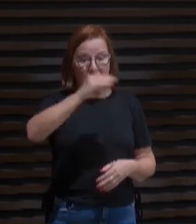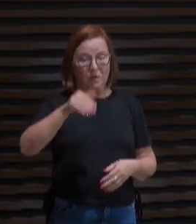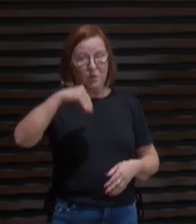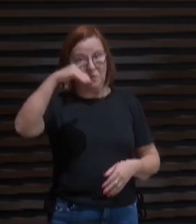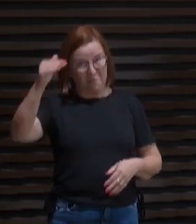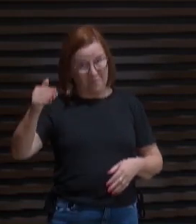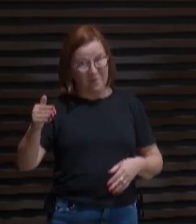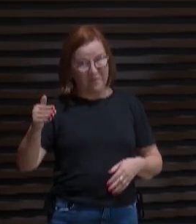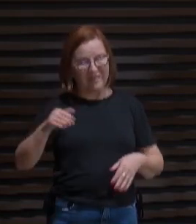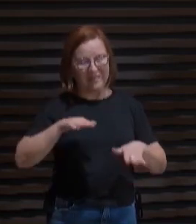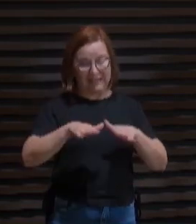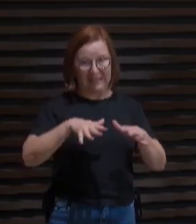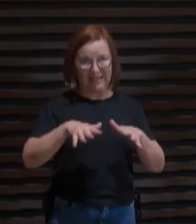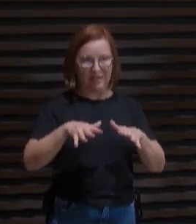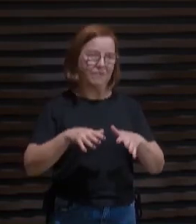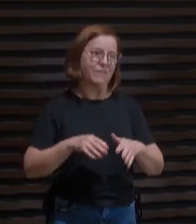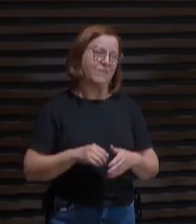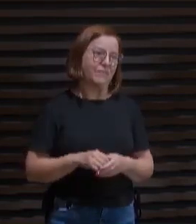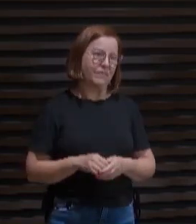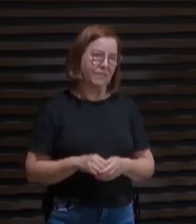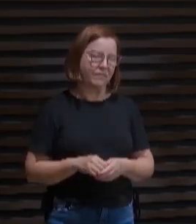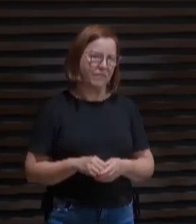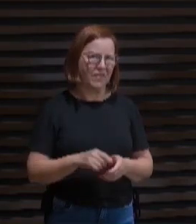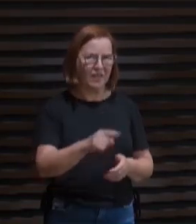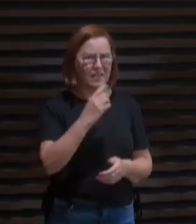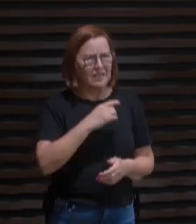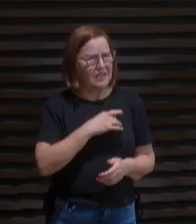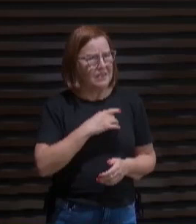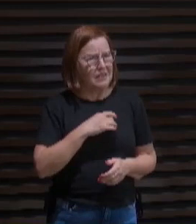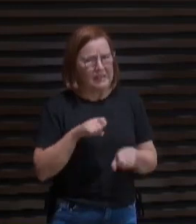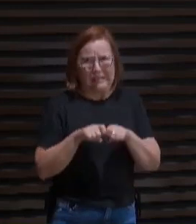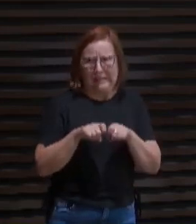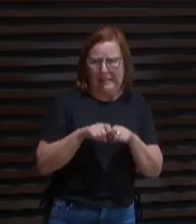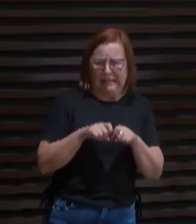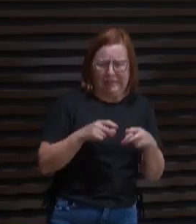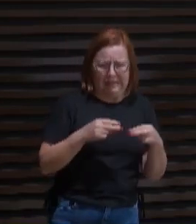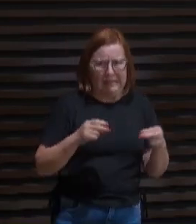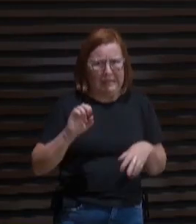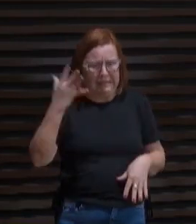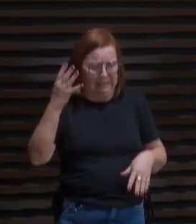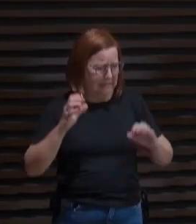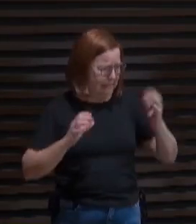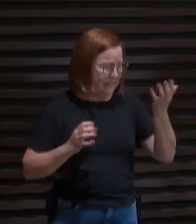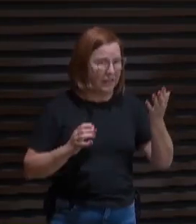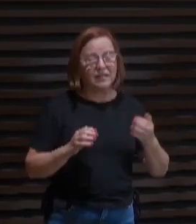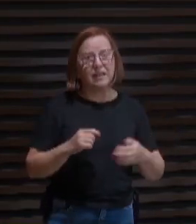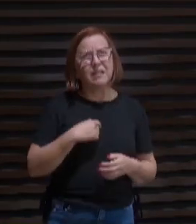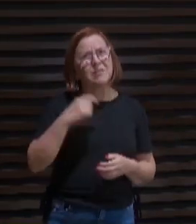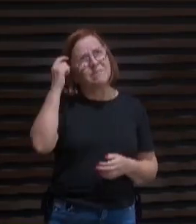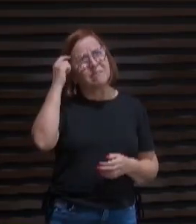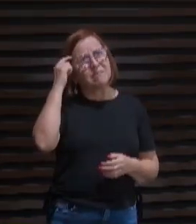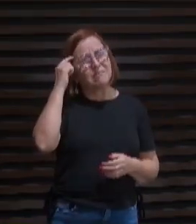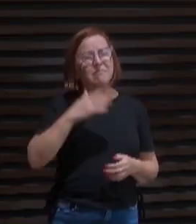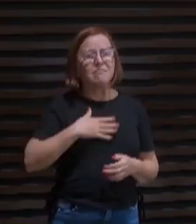estremeçam. A gente fica apavorado com as coisinhas que vai acontecendo aqui e ali, Eu fico pensando, meu